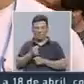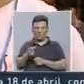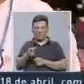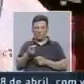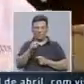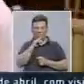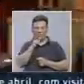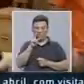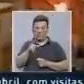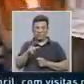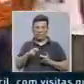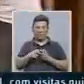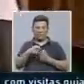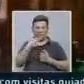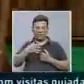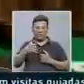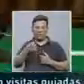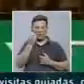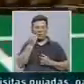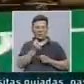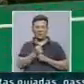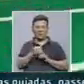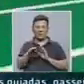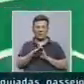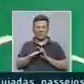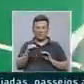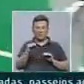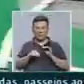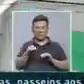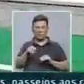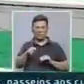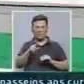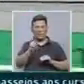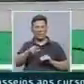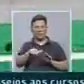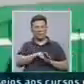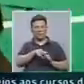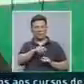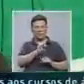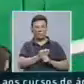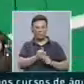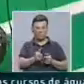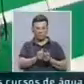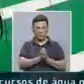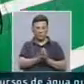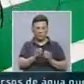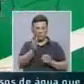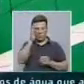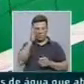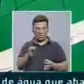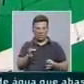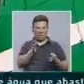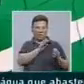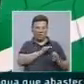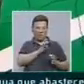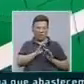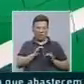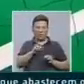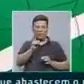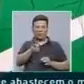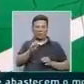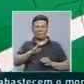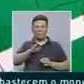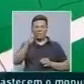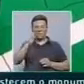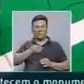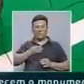problema muito complicado. Como é que é a programação de participarem neste festival? É tudo muito antecipado? Quais são as vossas